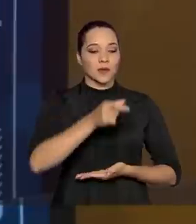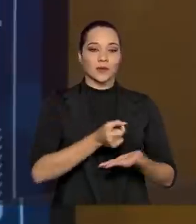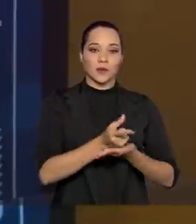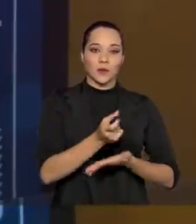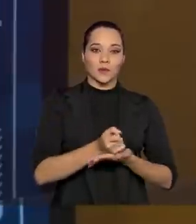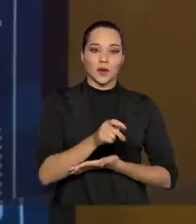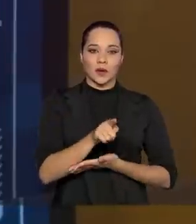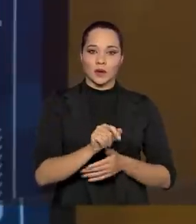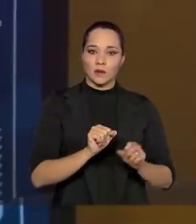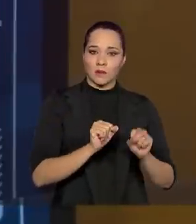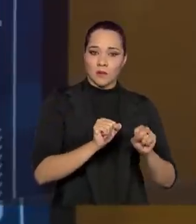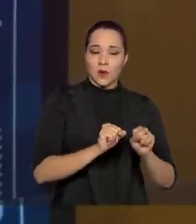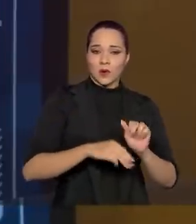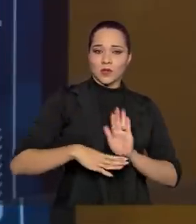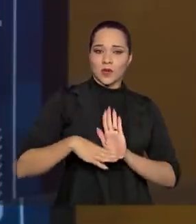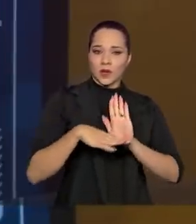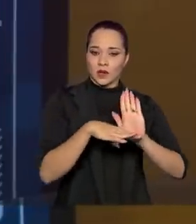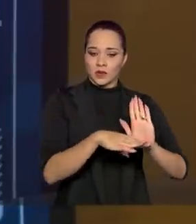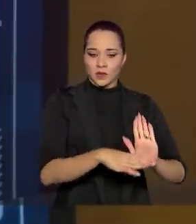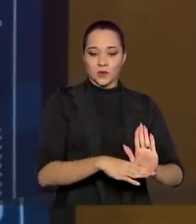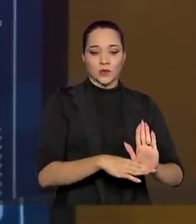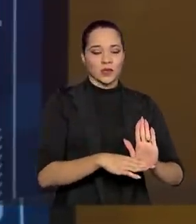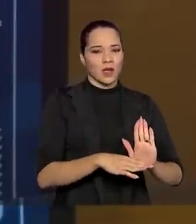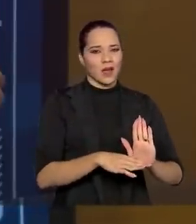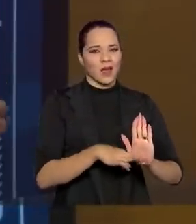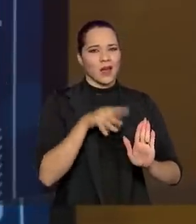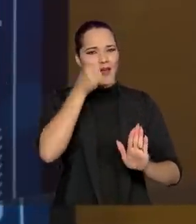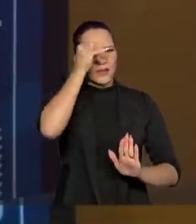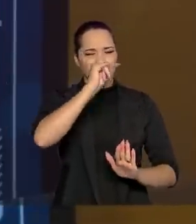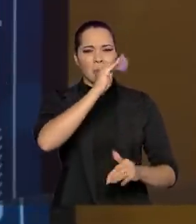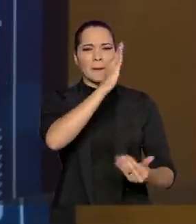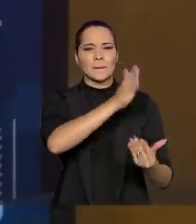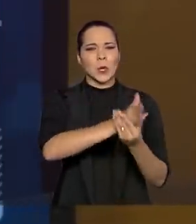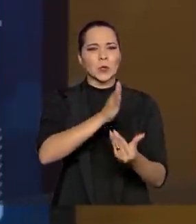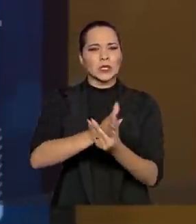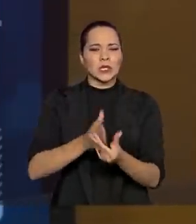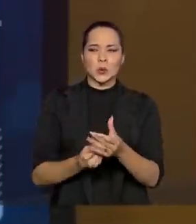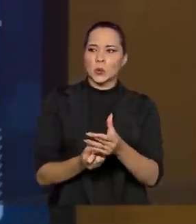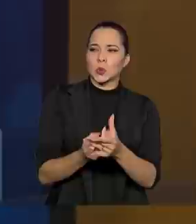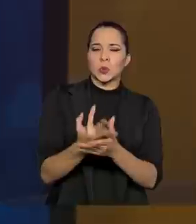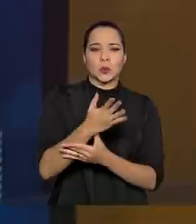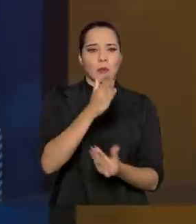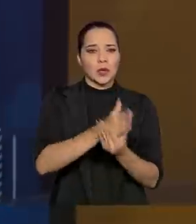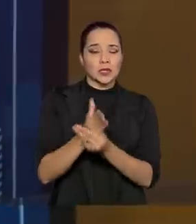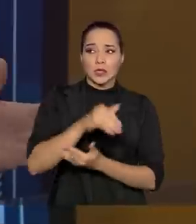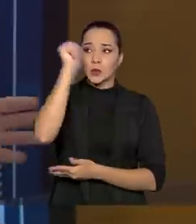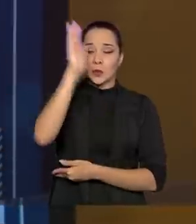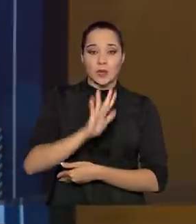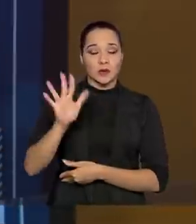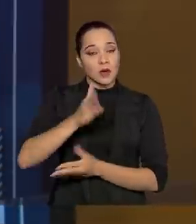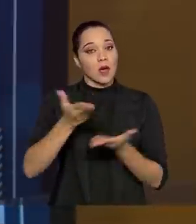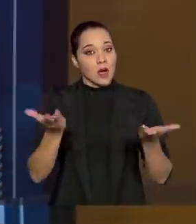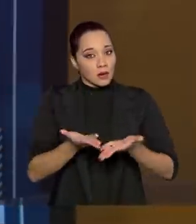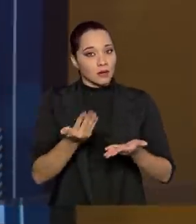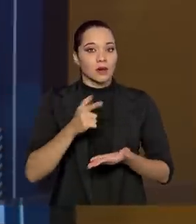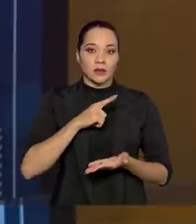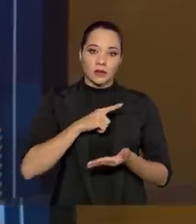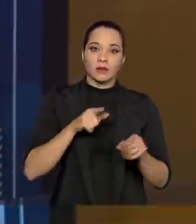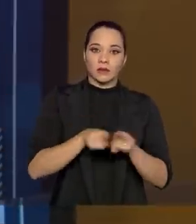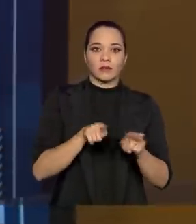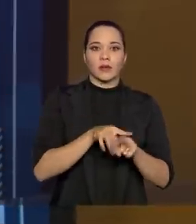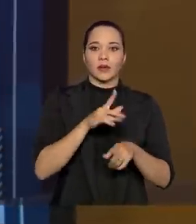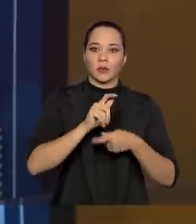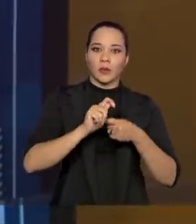ela pode ajudar na não judicialização de tantas questões no país. E agora a gente tem também essa questão